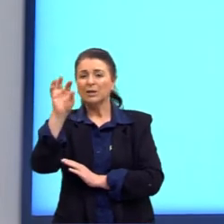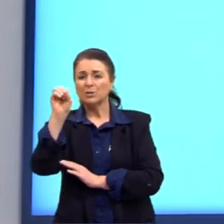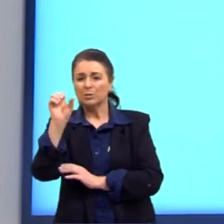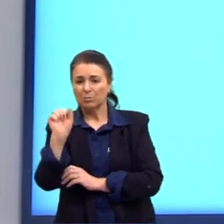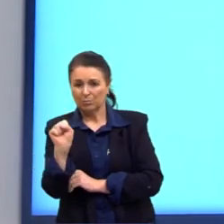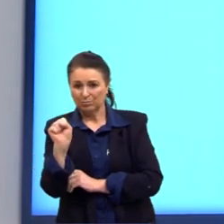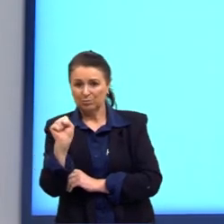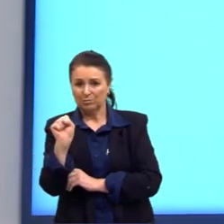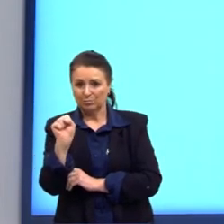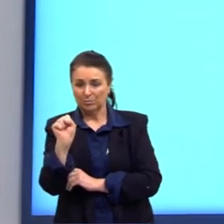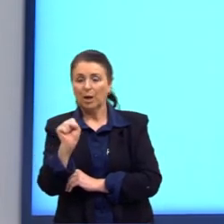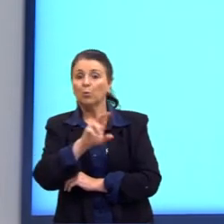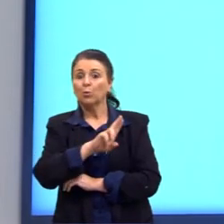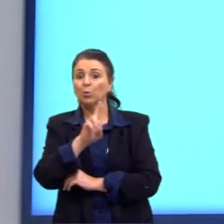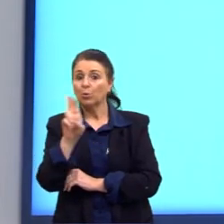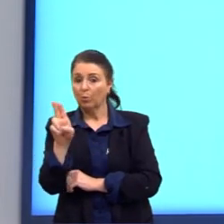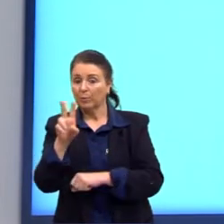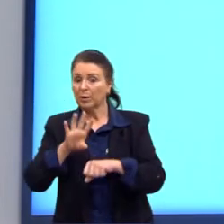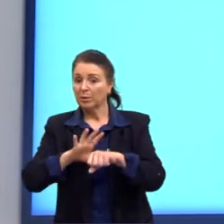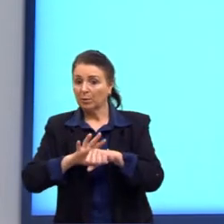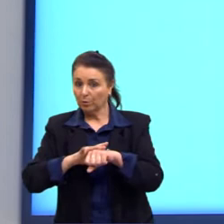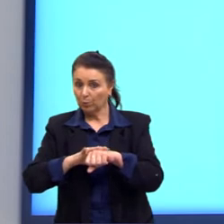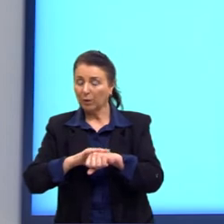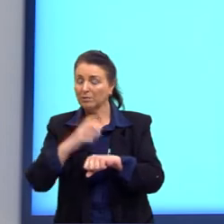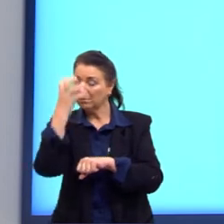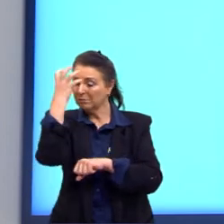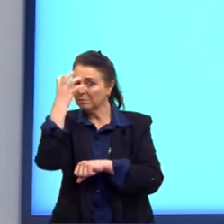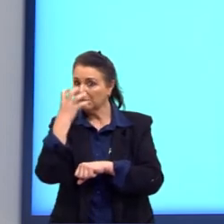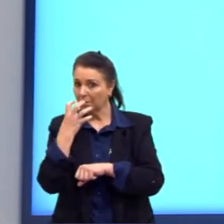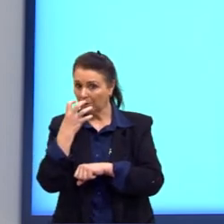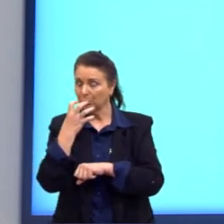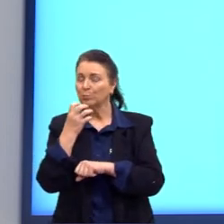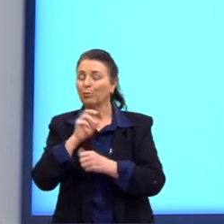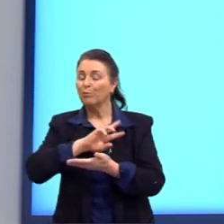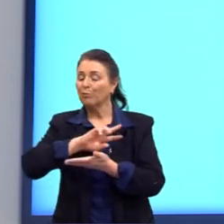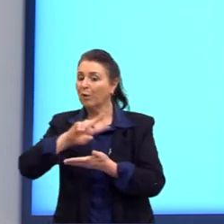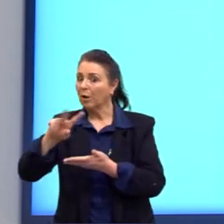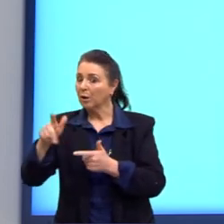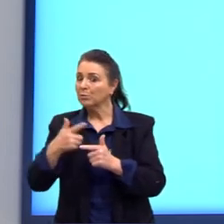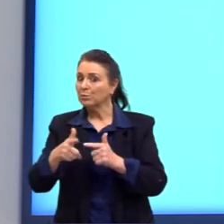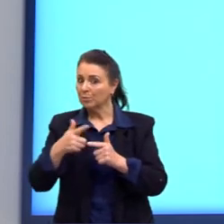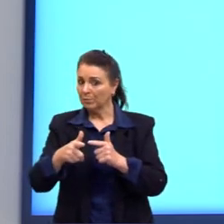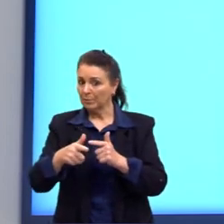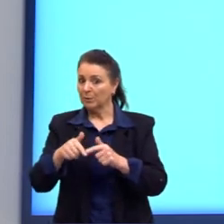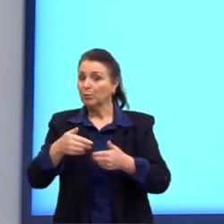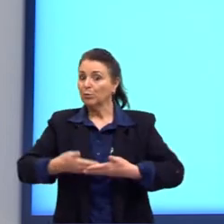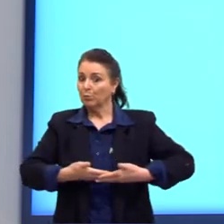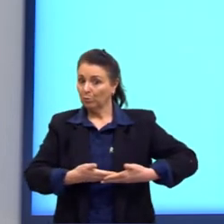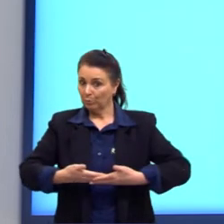vários problemas tanto lá no feto como Depois que nasce